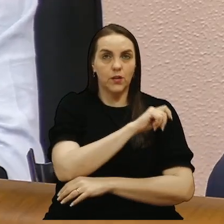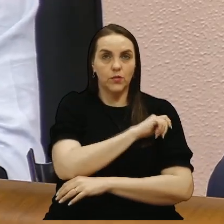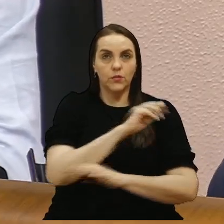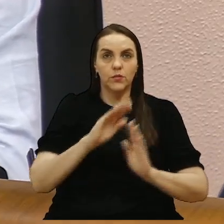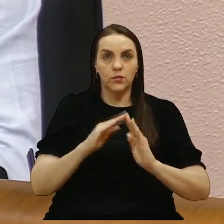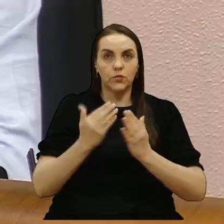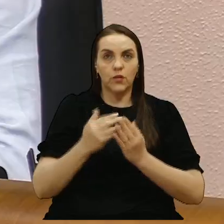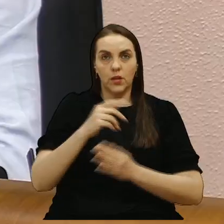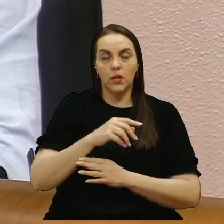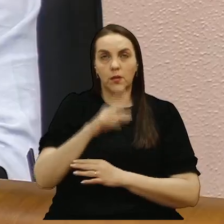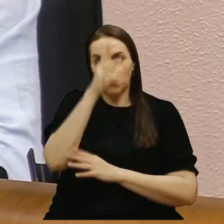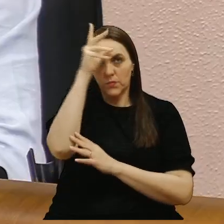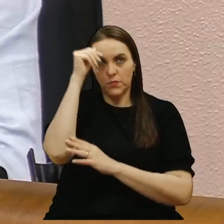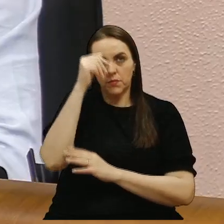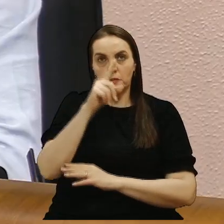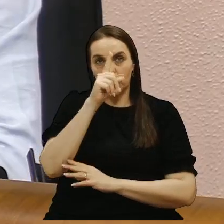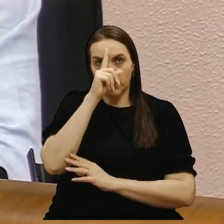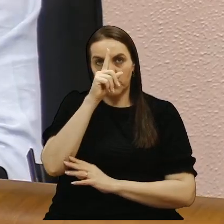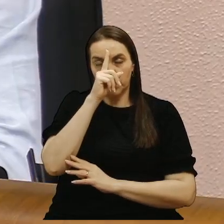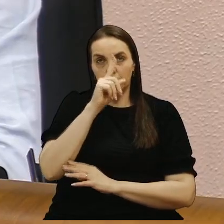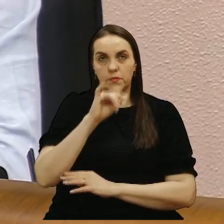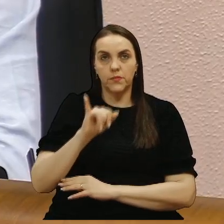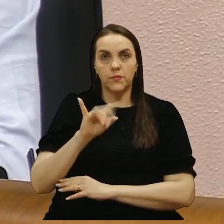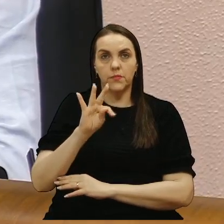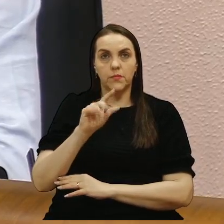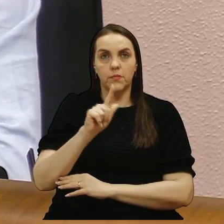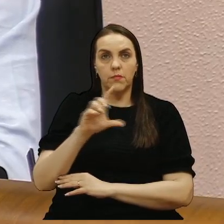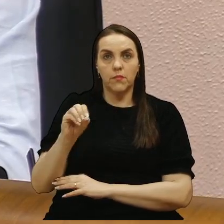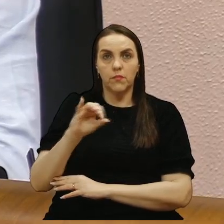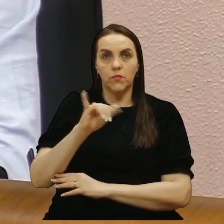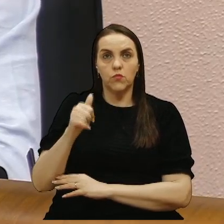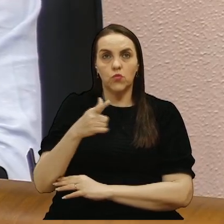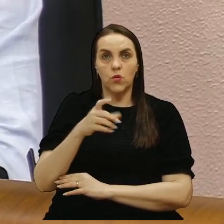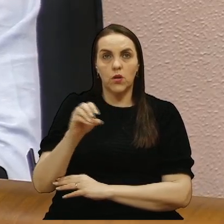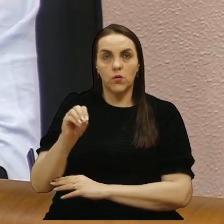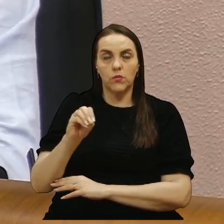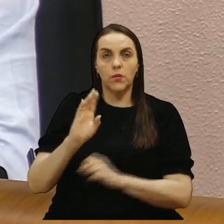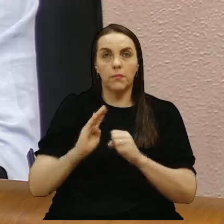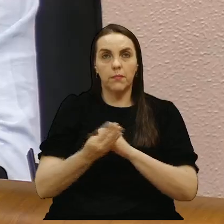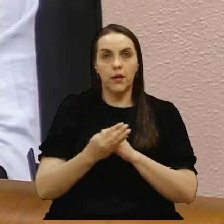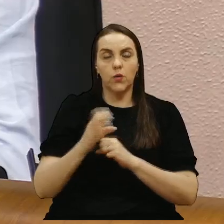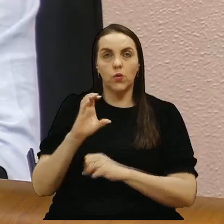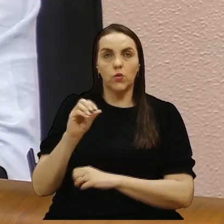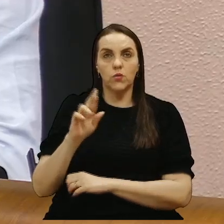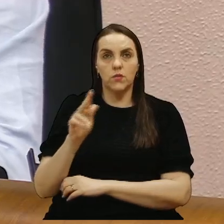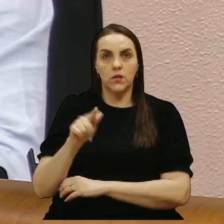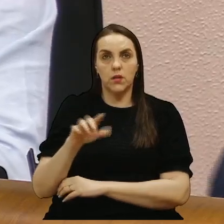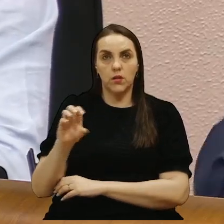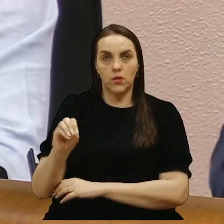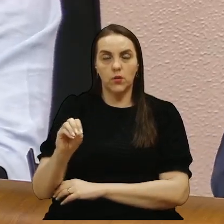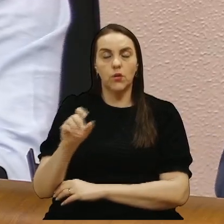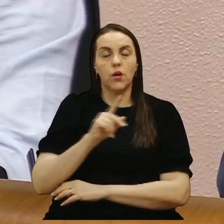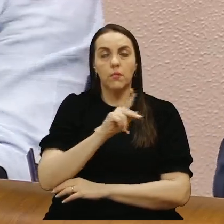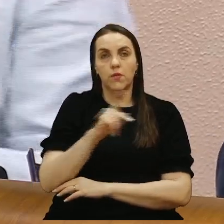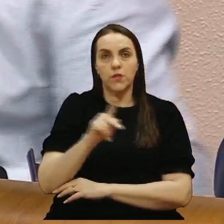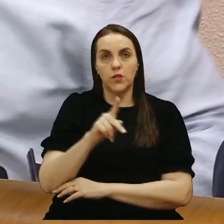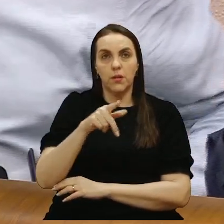Escola Municipal de Ensino Fundamental Ítalo João, do bairro Cruzeiro, com a professora Patrícia Bato.